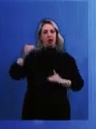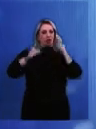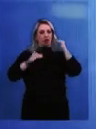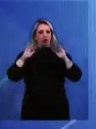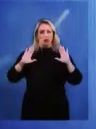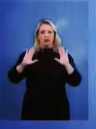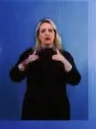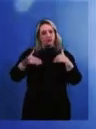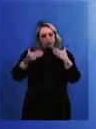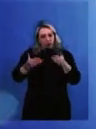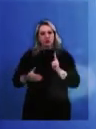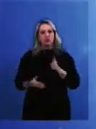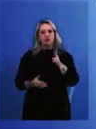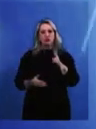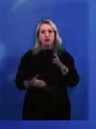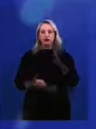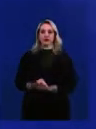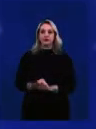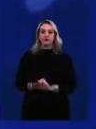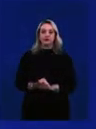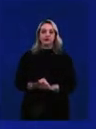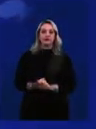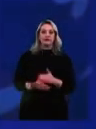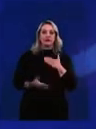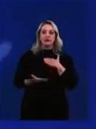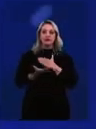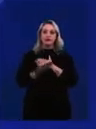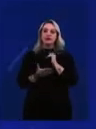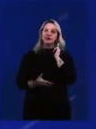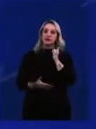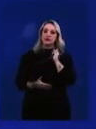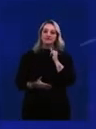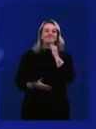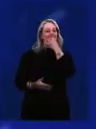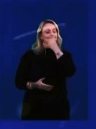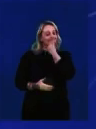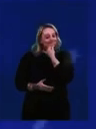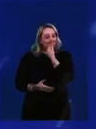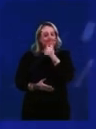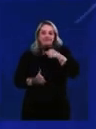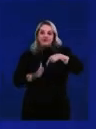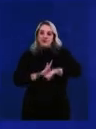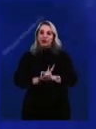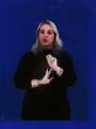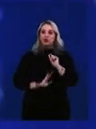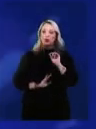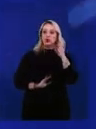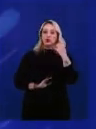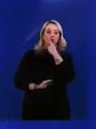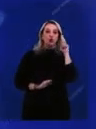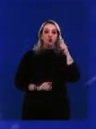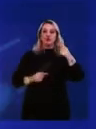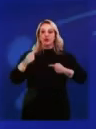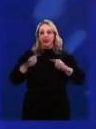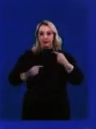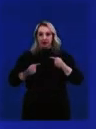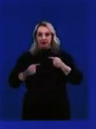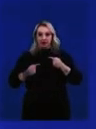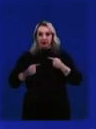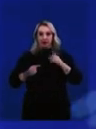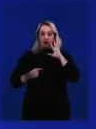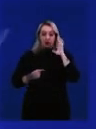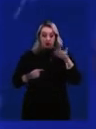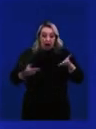vamos em frente, agora é a vez de Tabata Amaral. Eu começo dizendo que lamento profundamente pelo que aconteceu no último debate, pelo